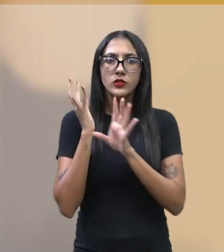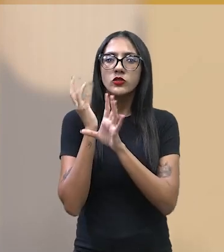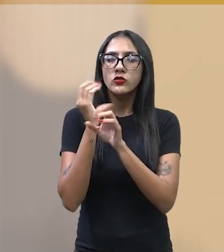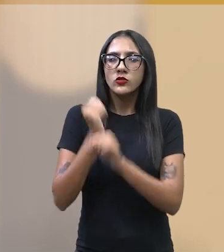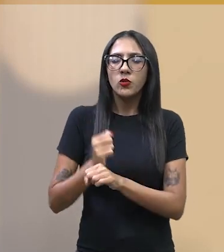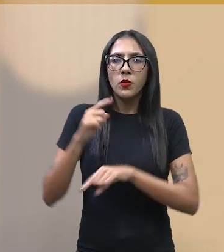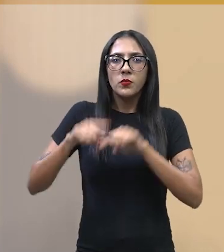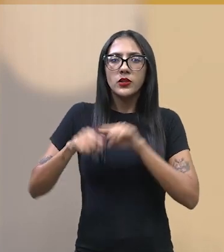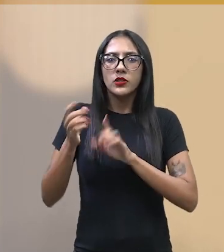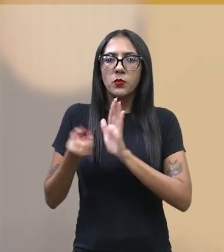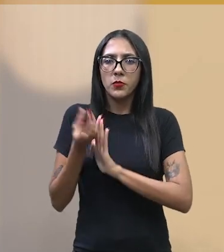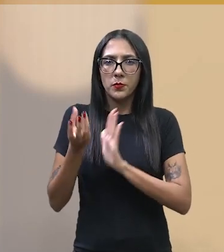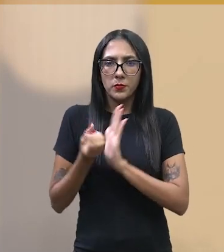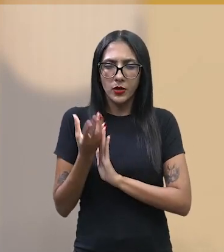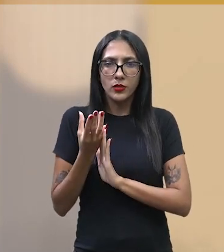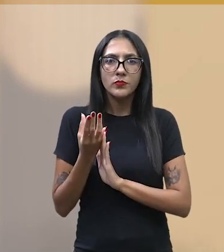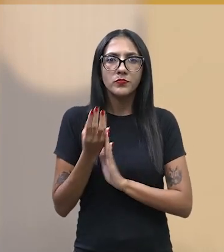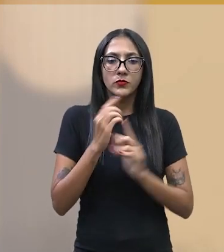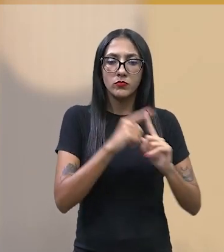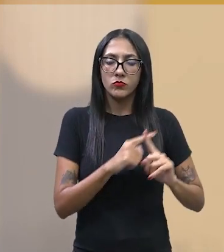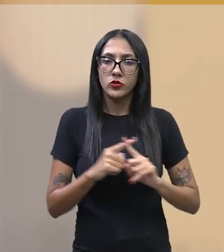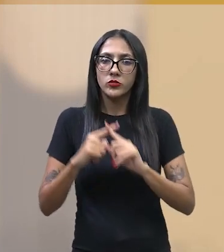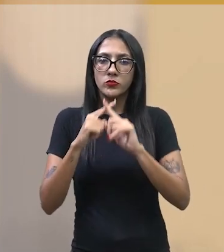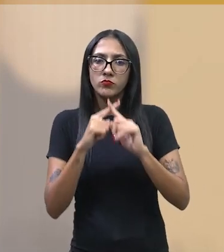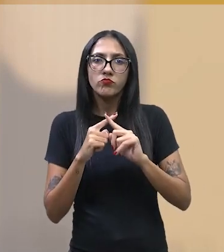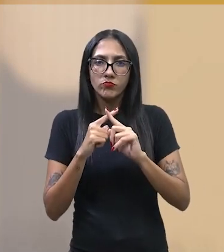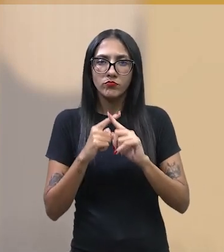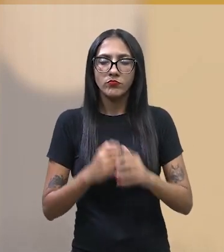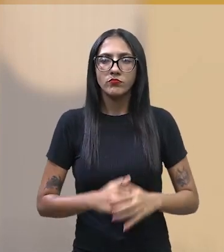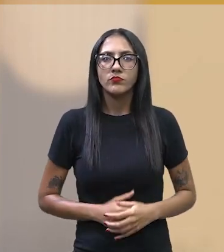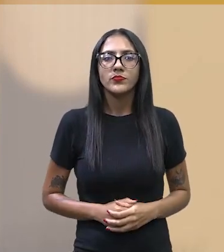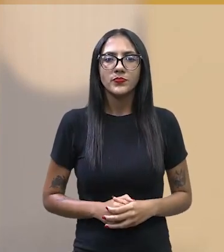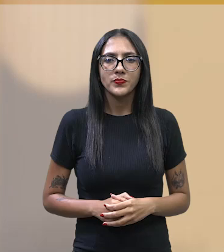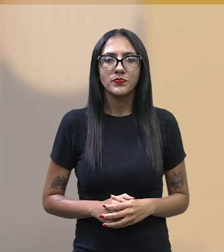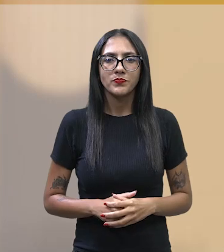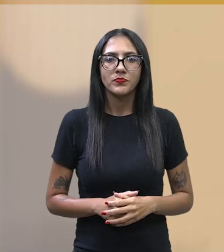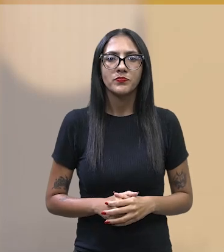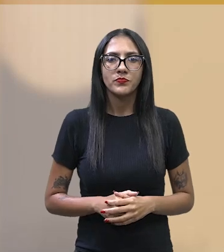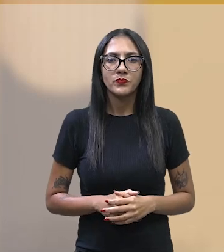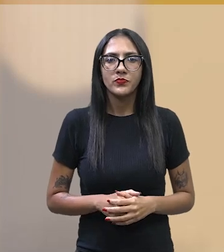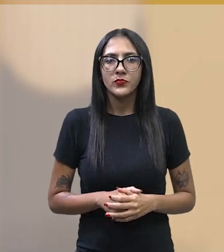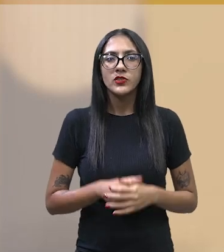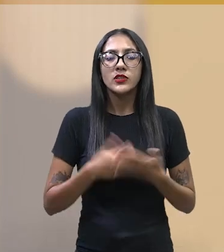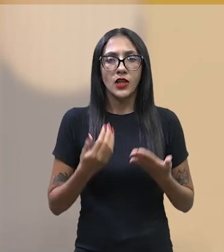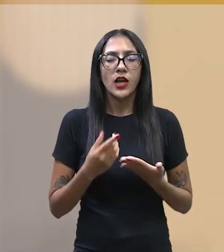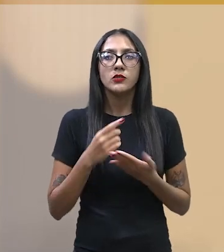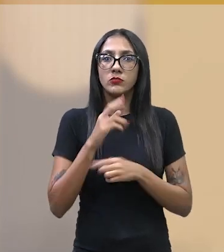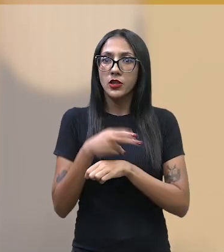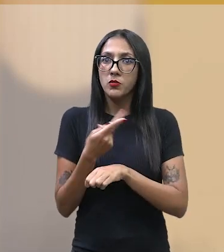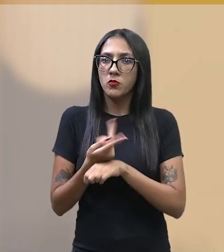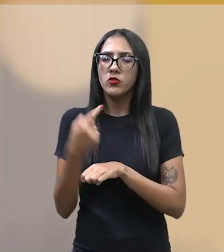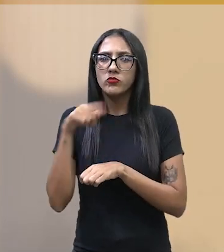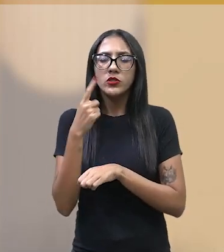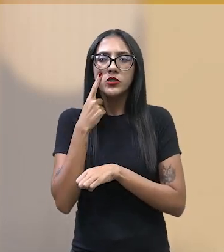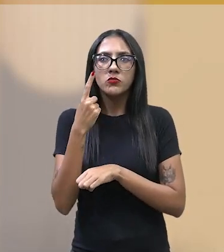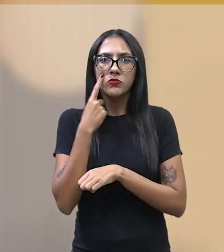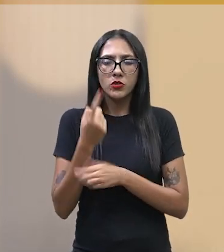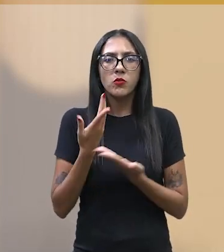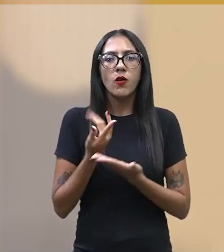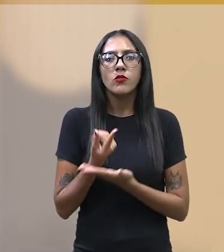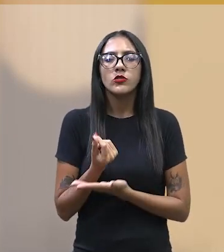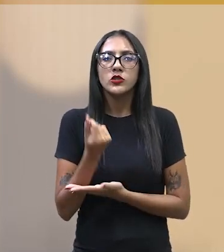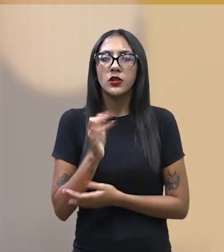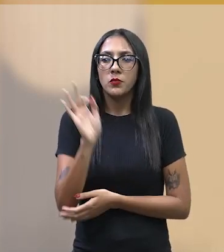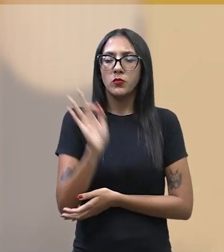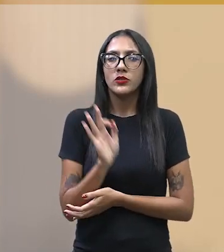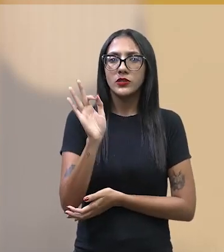de produção multiplicado pelo índice Mercap. E aí a gente vai obter depois a nossa margem de lucro.